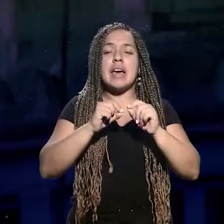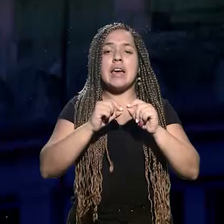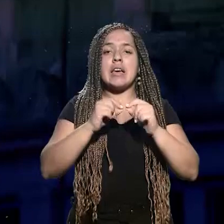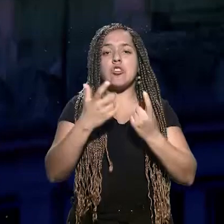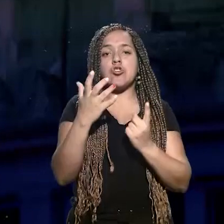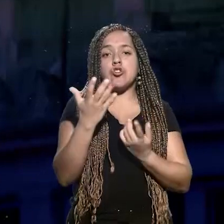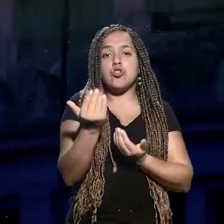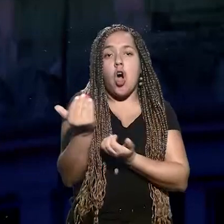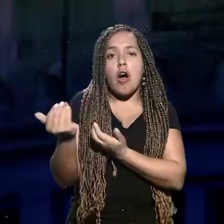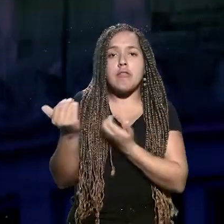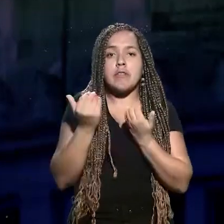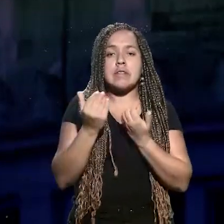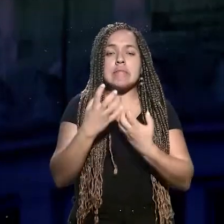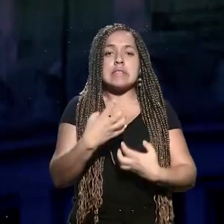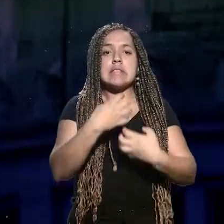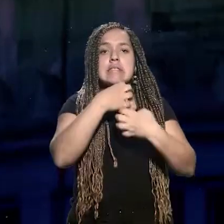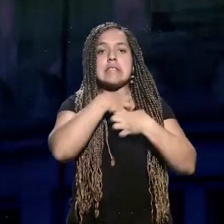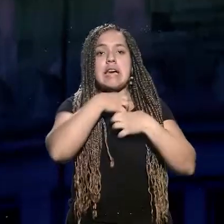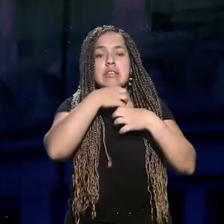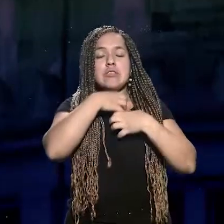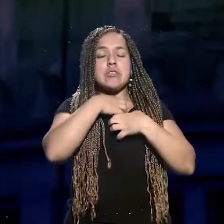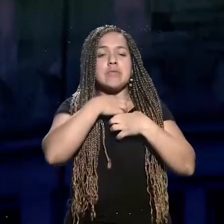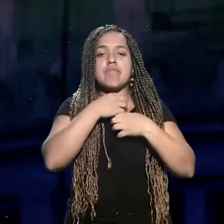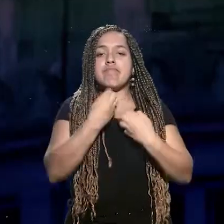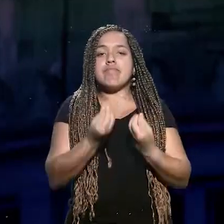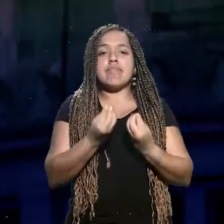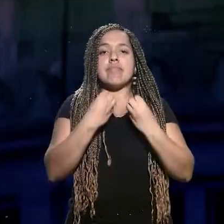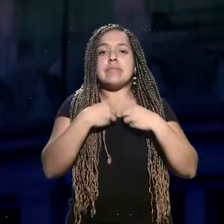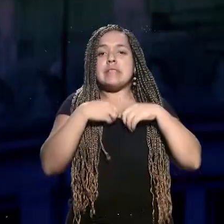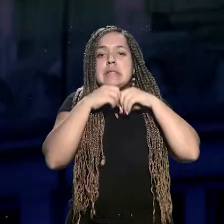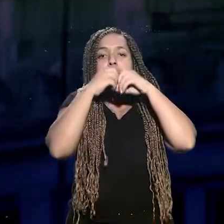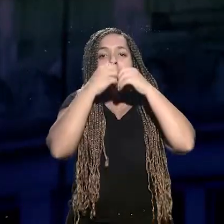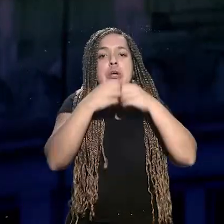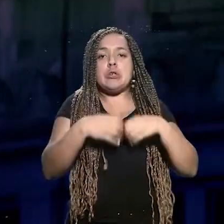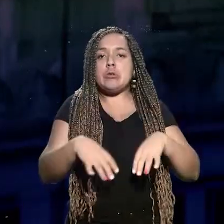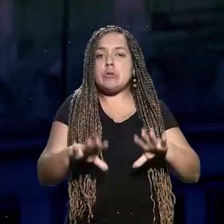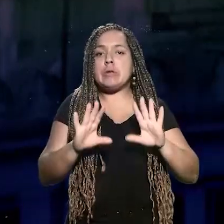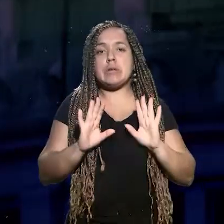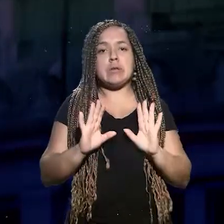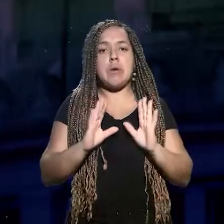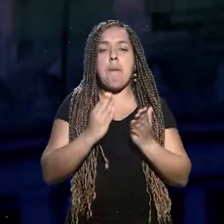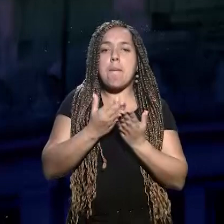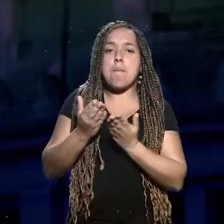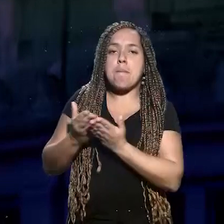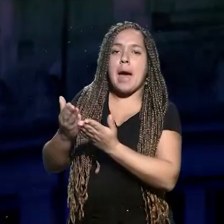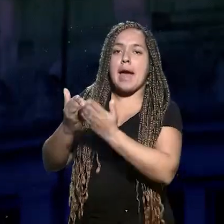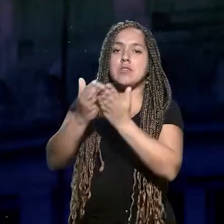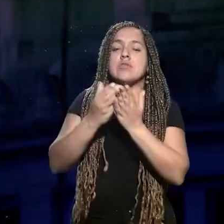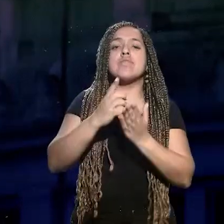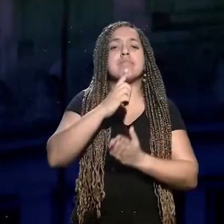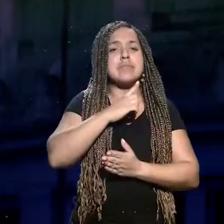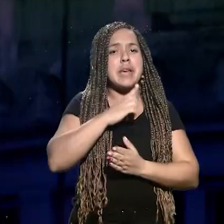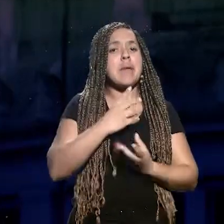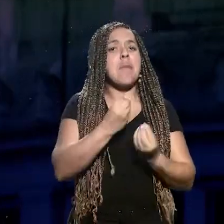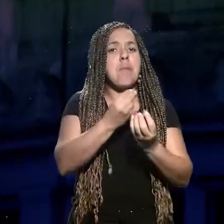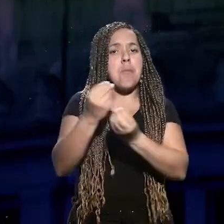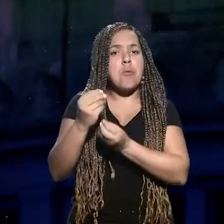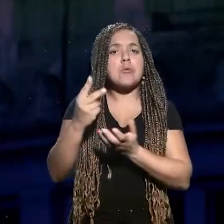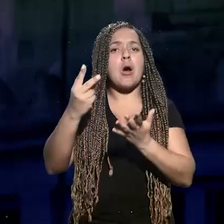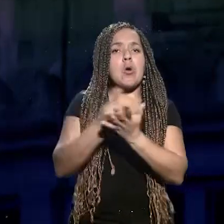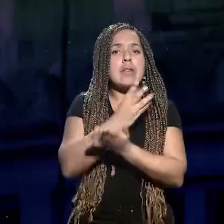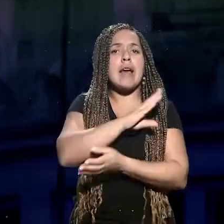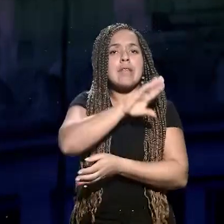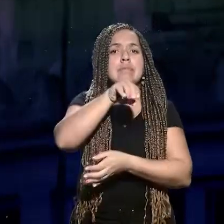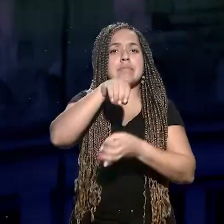nocivos sobre a própria saúde mental. E não são raros os casos de suicídios nesta parcela da população. A psicologia